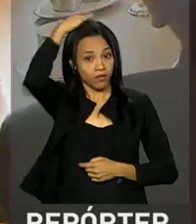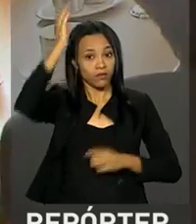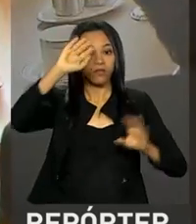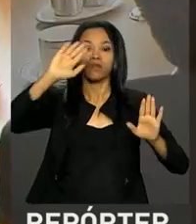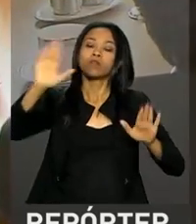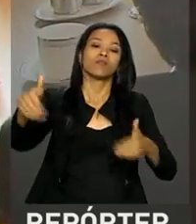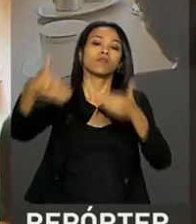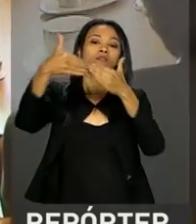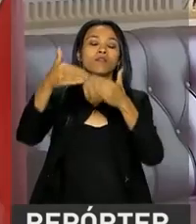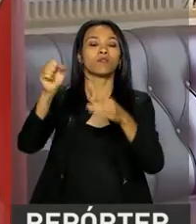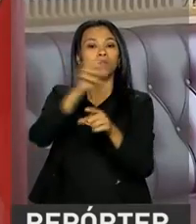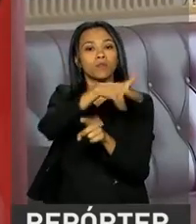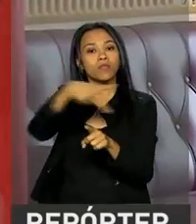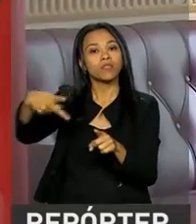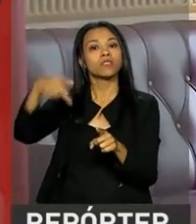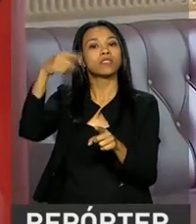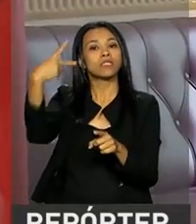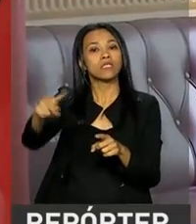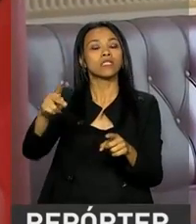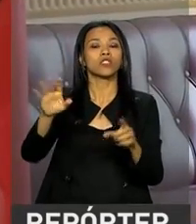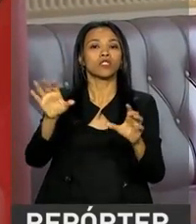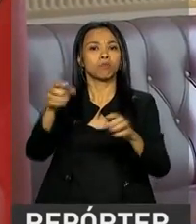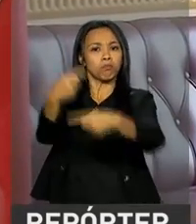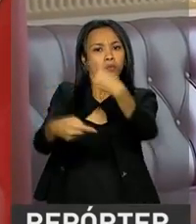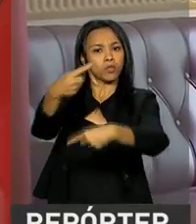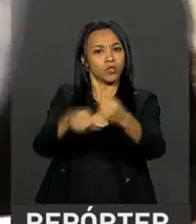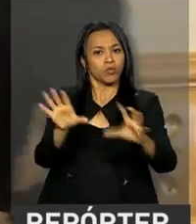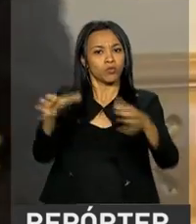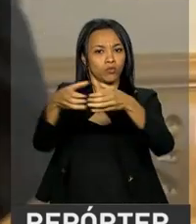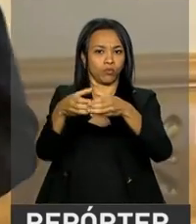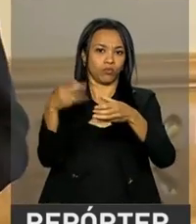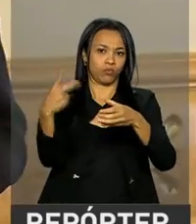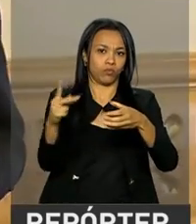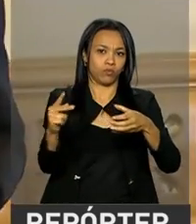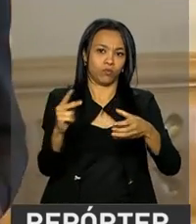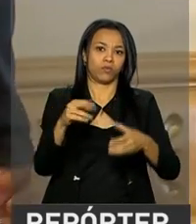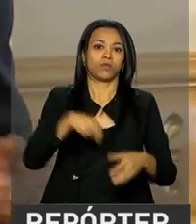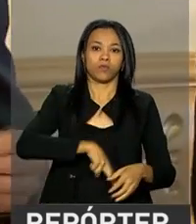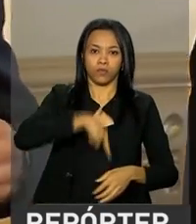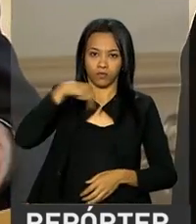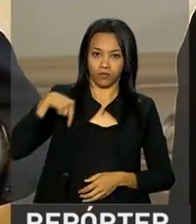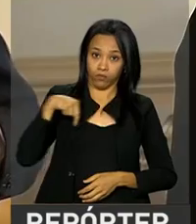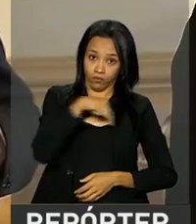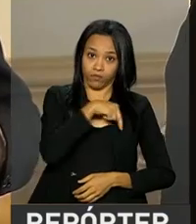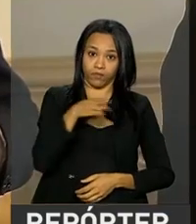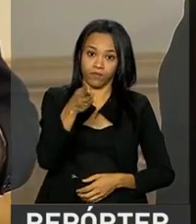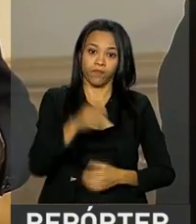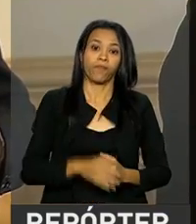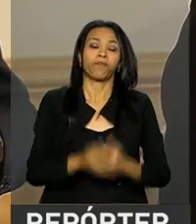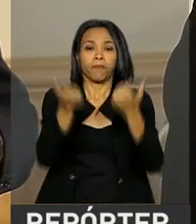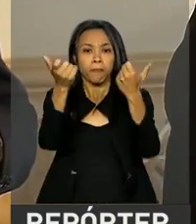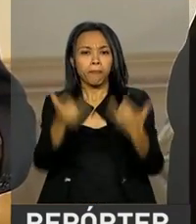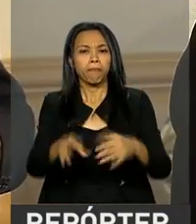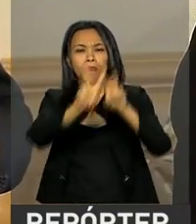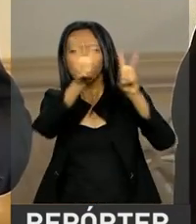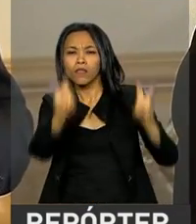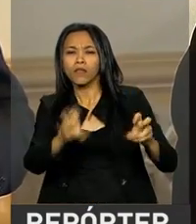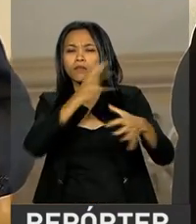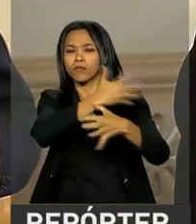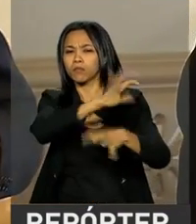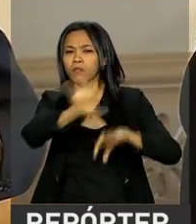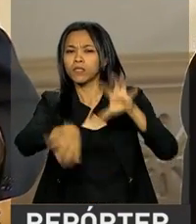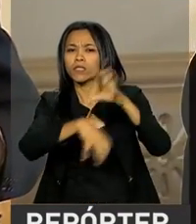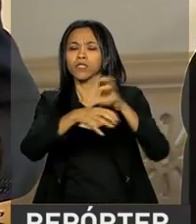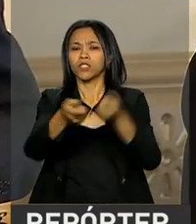presidente do Parlamento norueguês olem tomen temas como cooperação econômica meio ambiente e até o